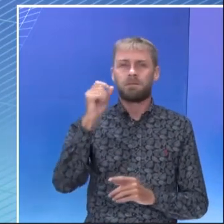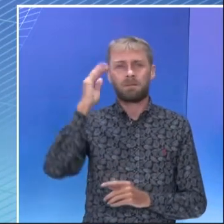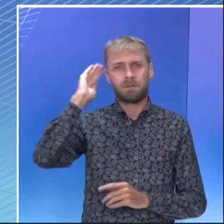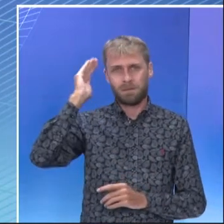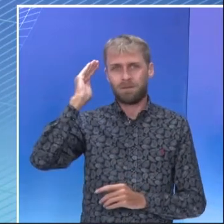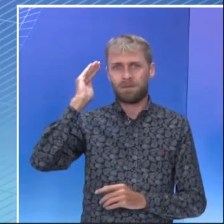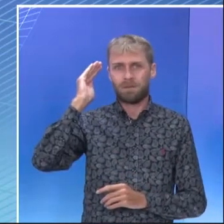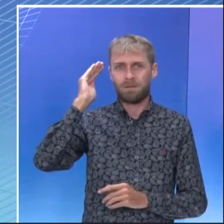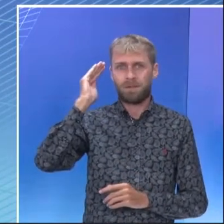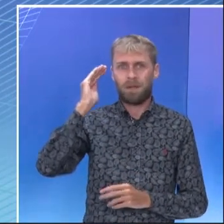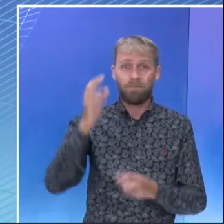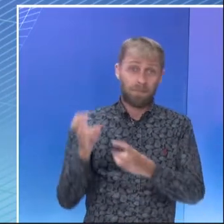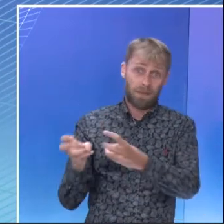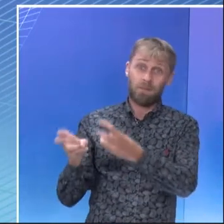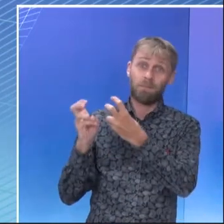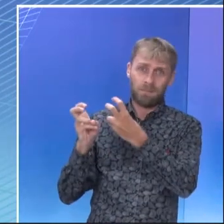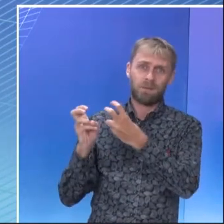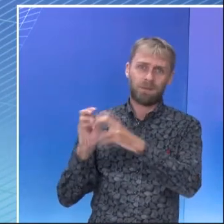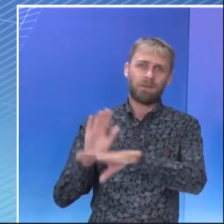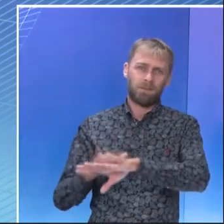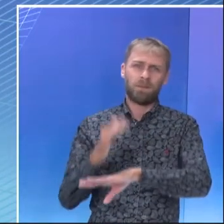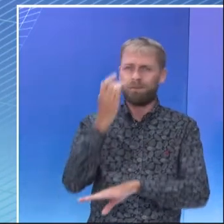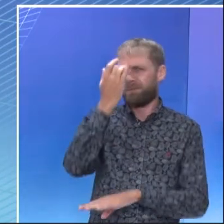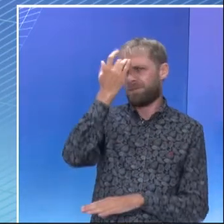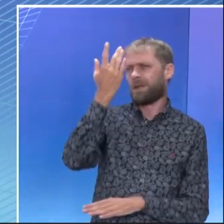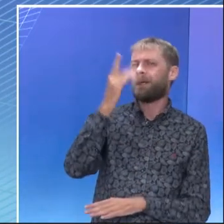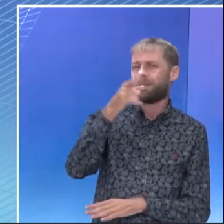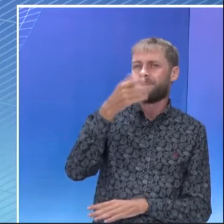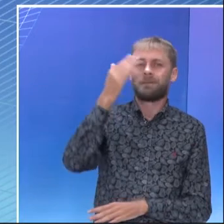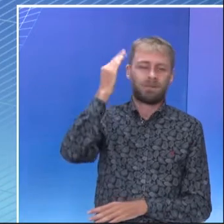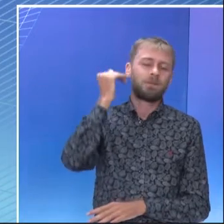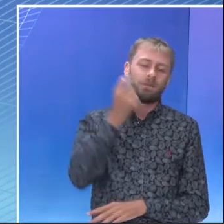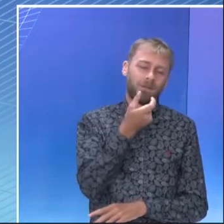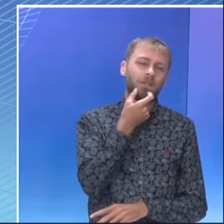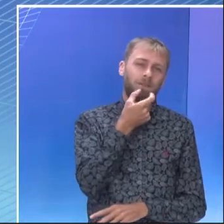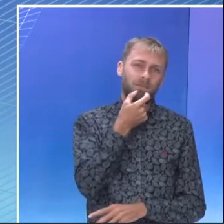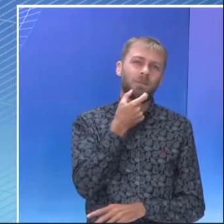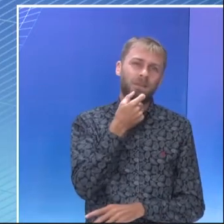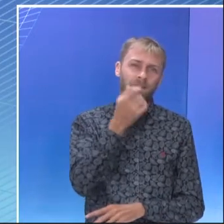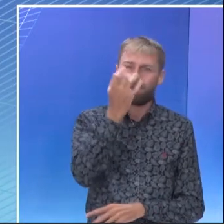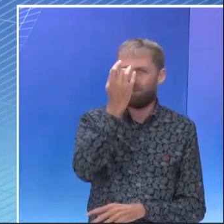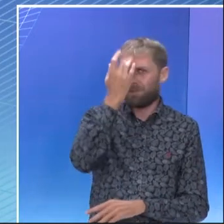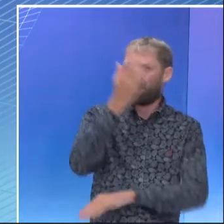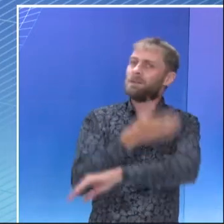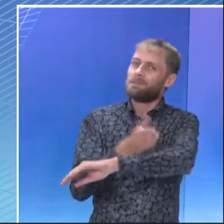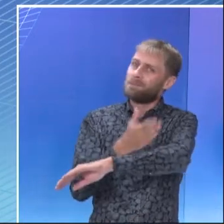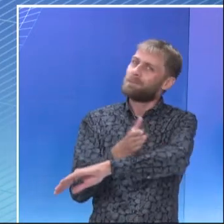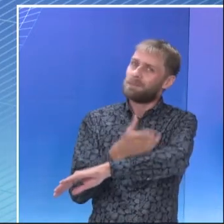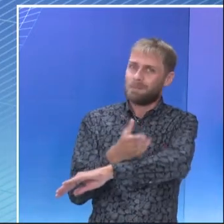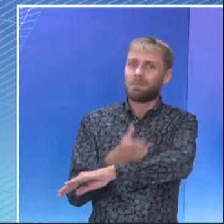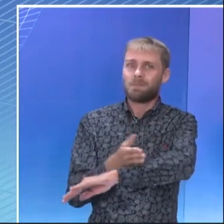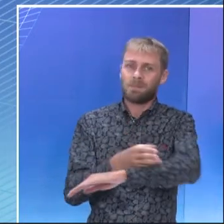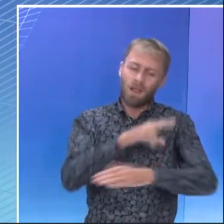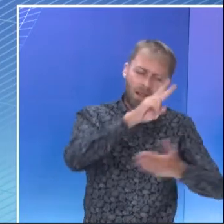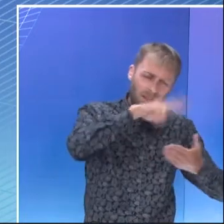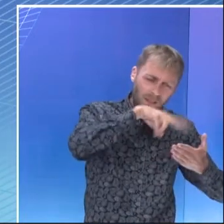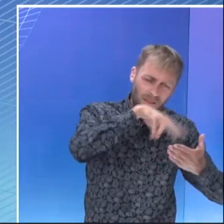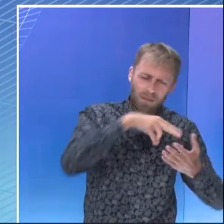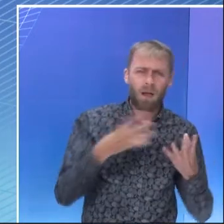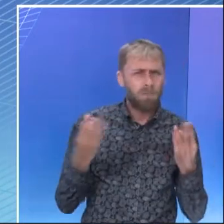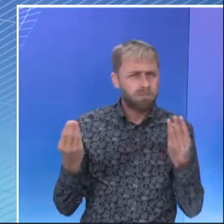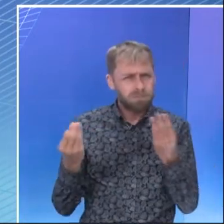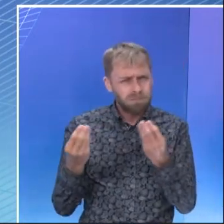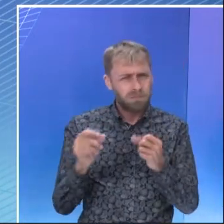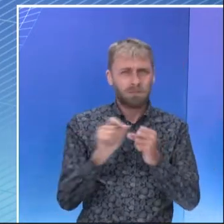que você entende, você começa a perceber que sabe inglês e as coisas vão ficando mais fáceis. Isso é prática, prática.